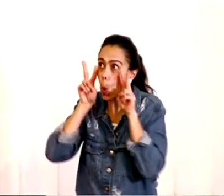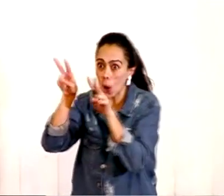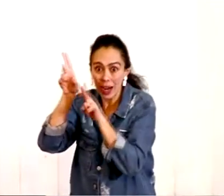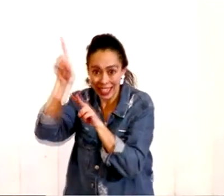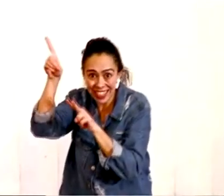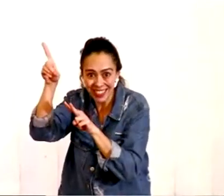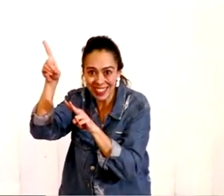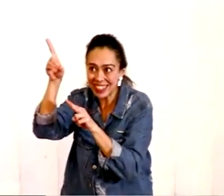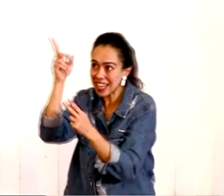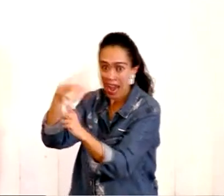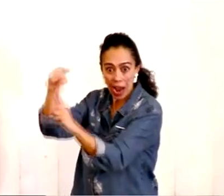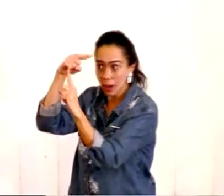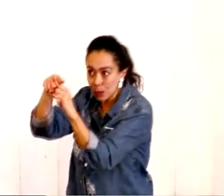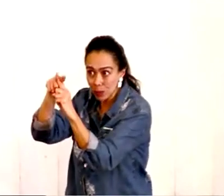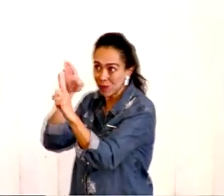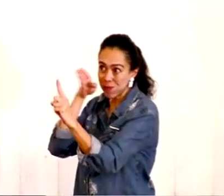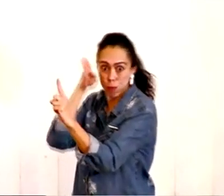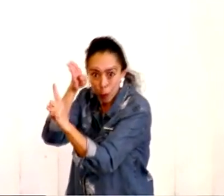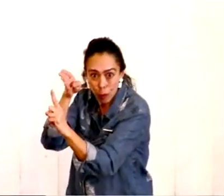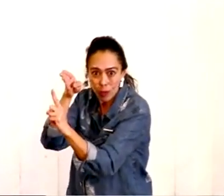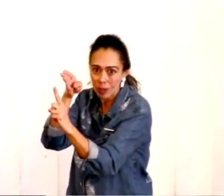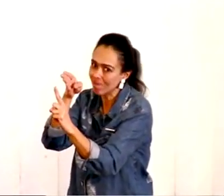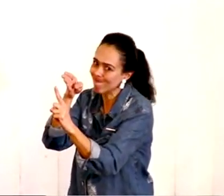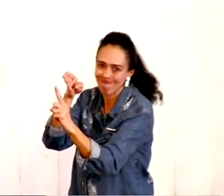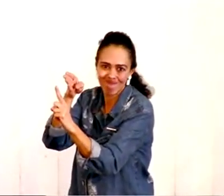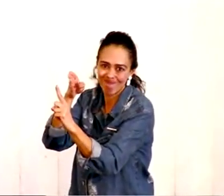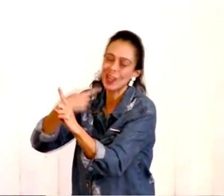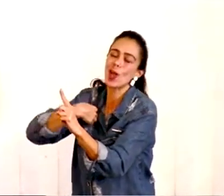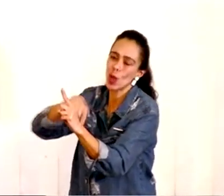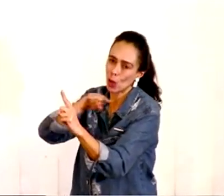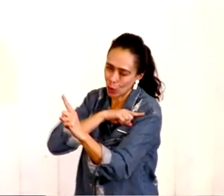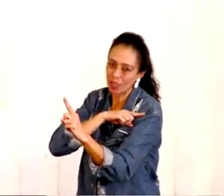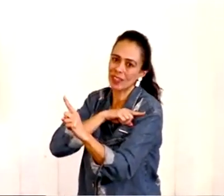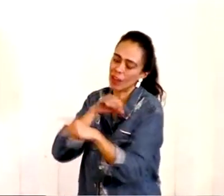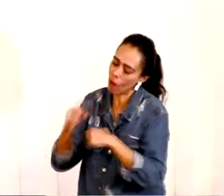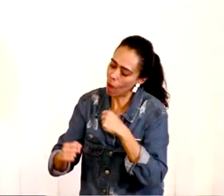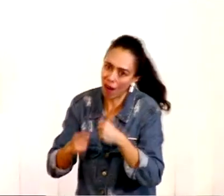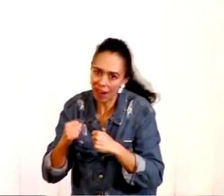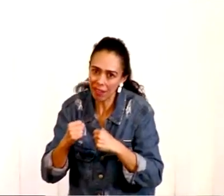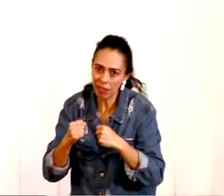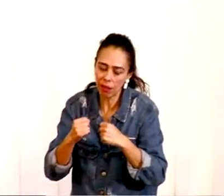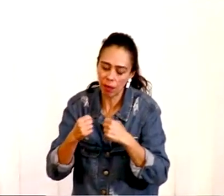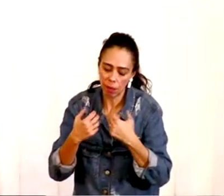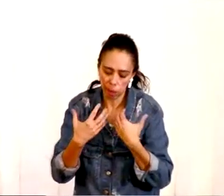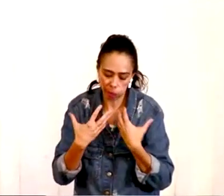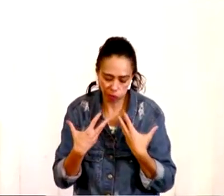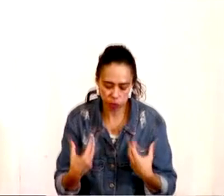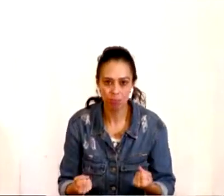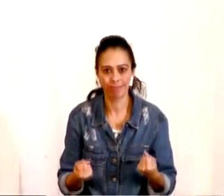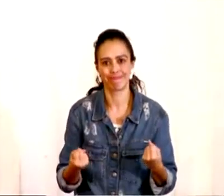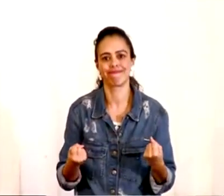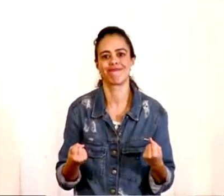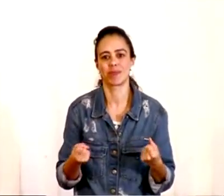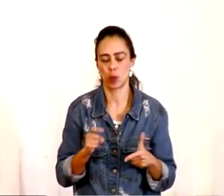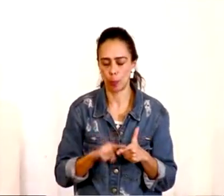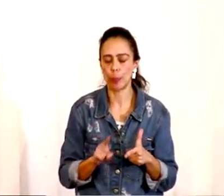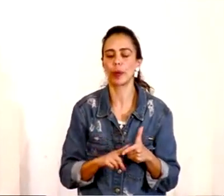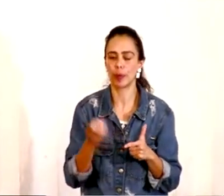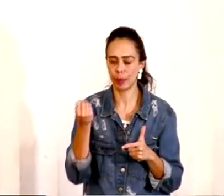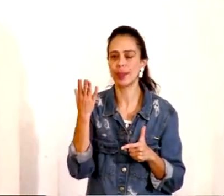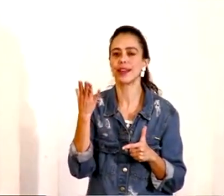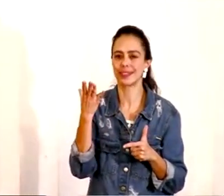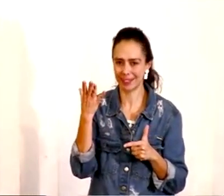todos os dias nós alimentamos, nós teremos problema na nossa carreira, nós teremos problema na nossa caminhada, nós teremos problema de olhar